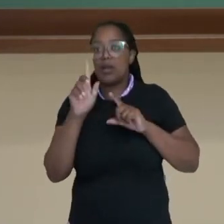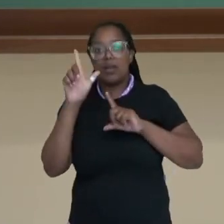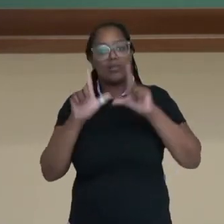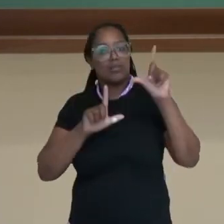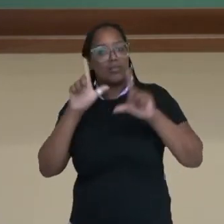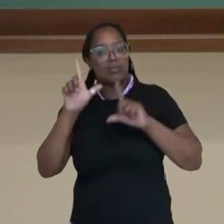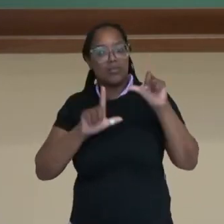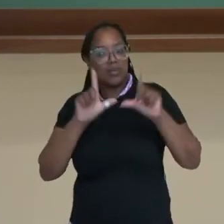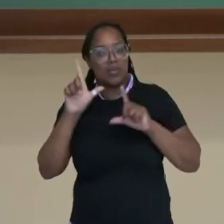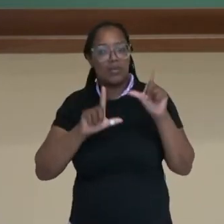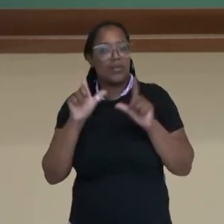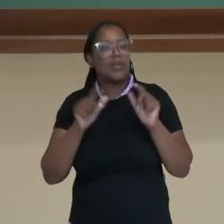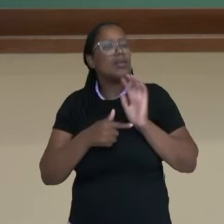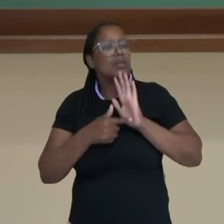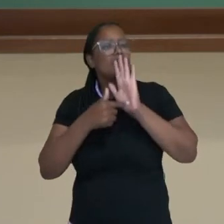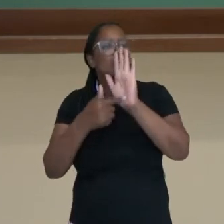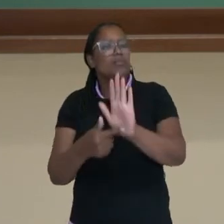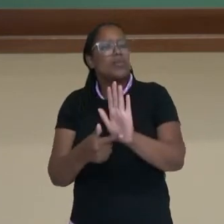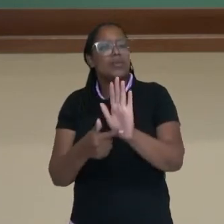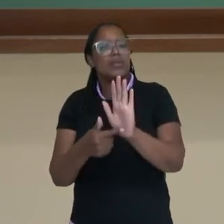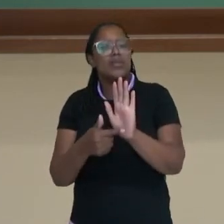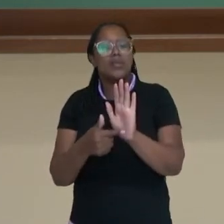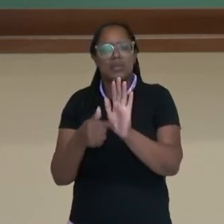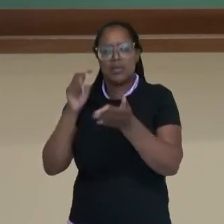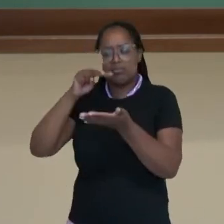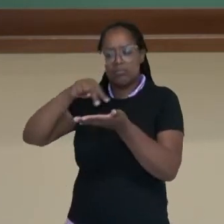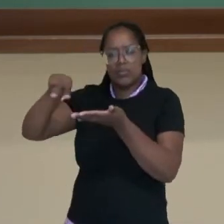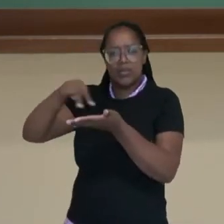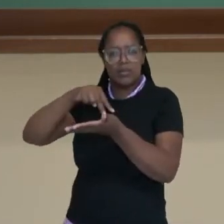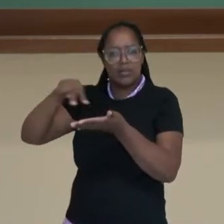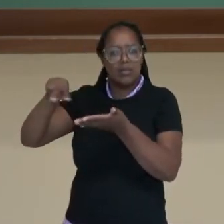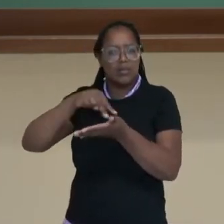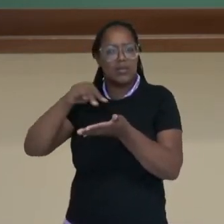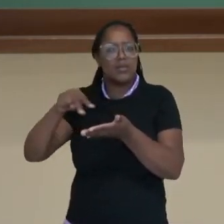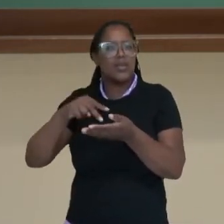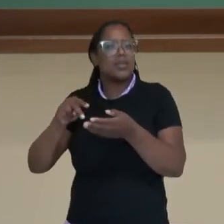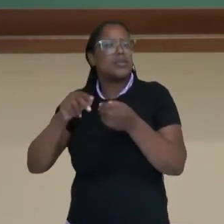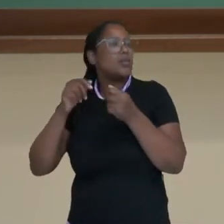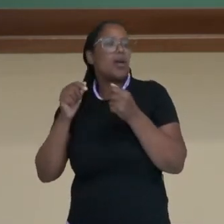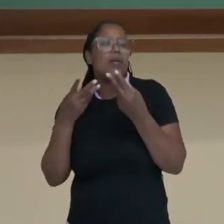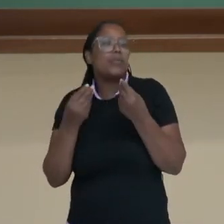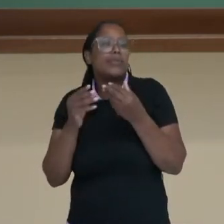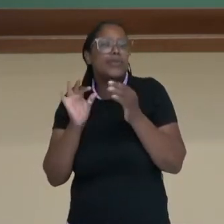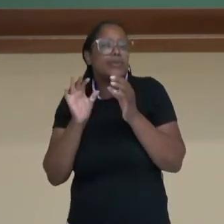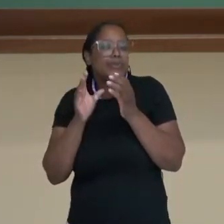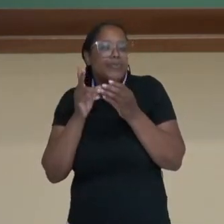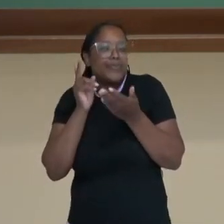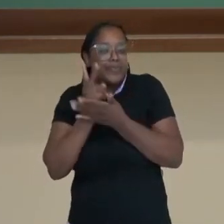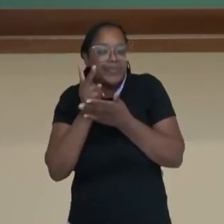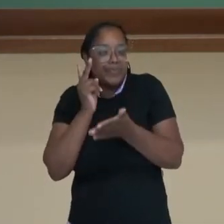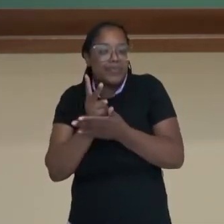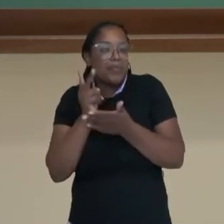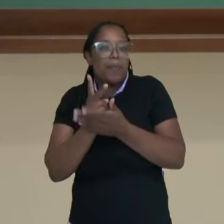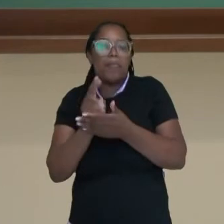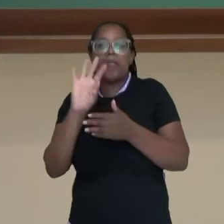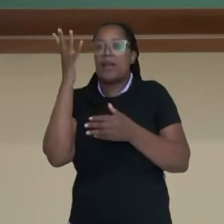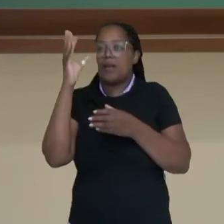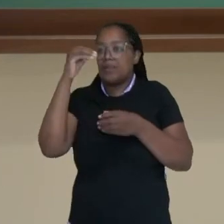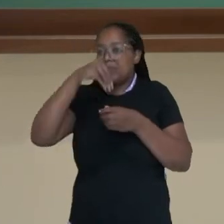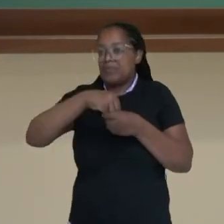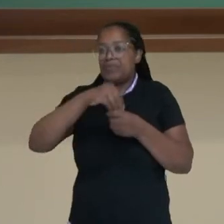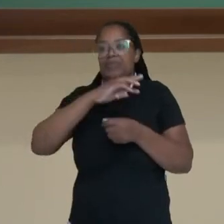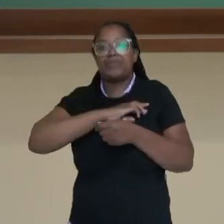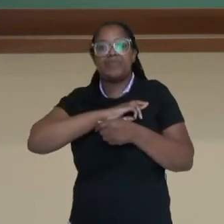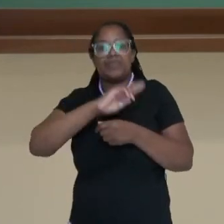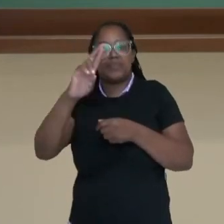que envolve instrumento, dança, né? Então isso é muito comum em diversas religiões, né? No caso das